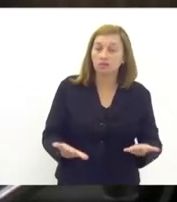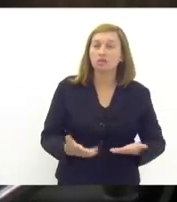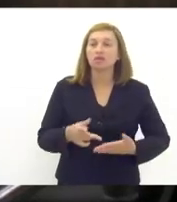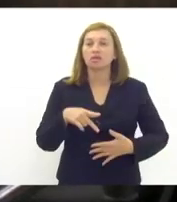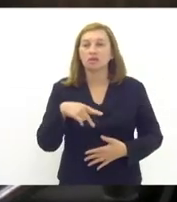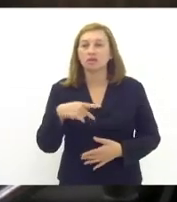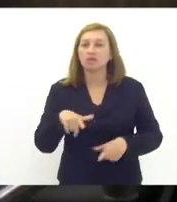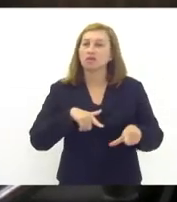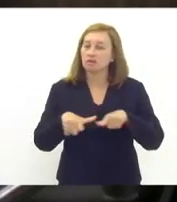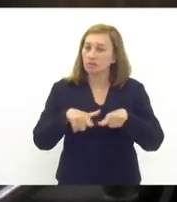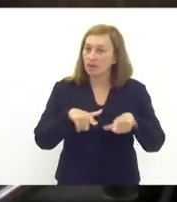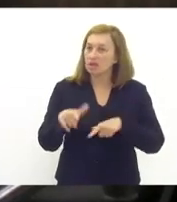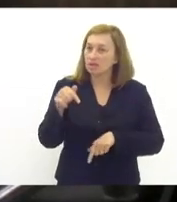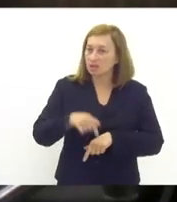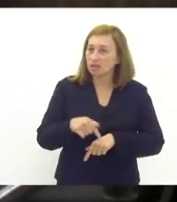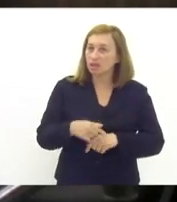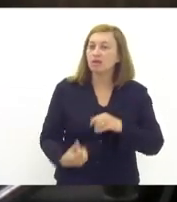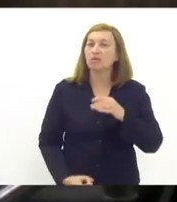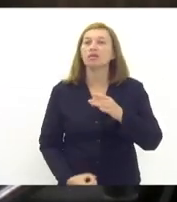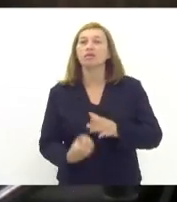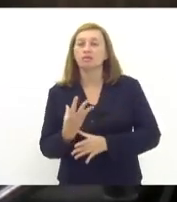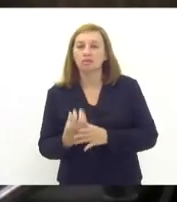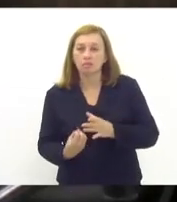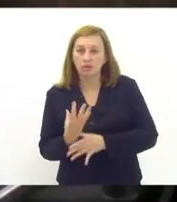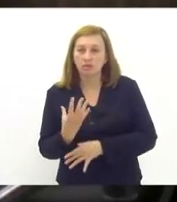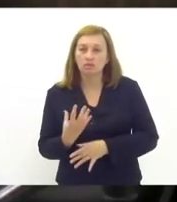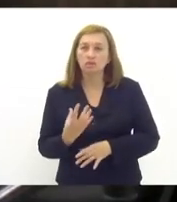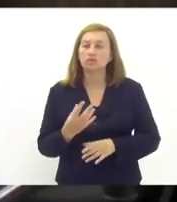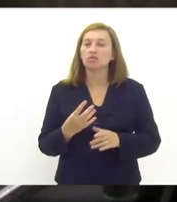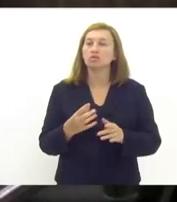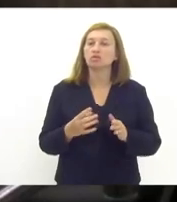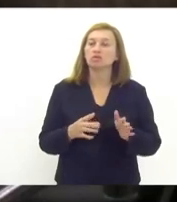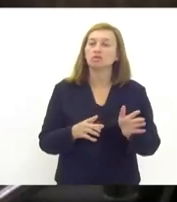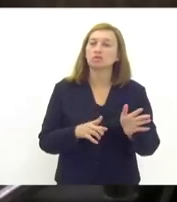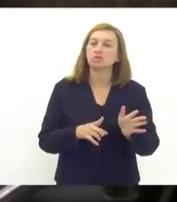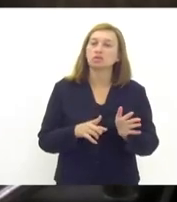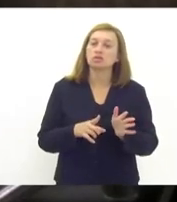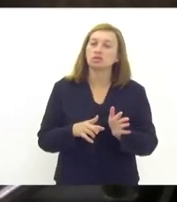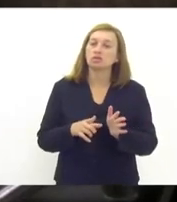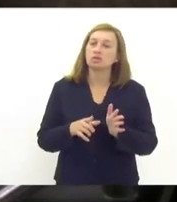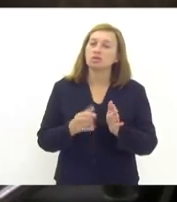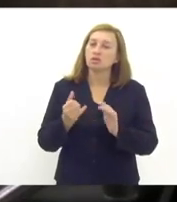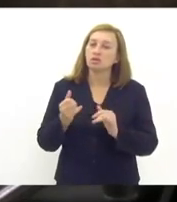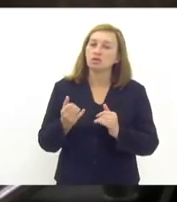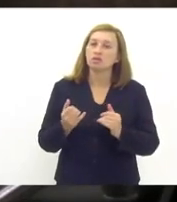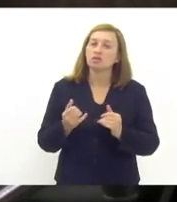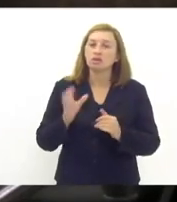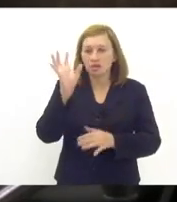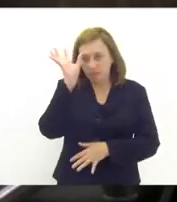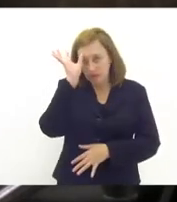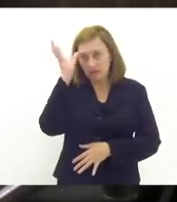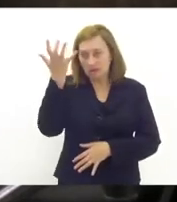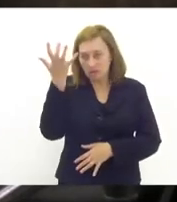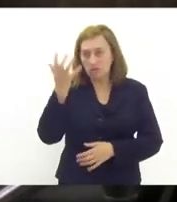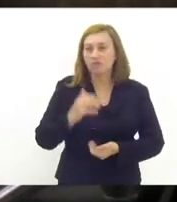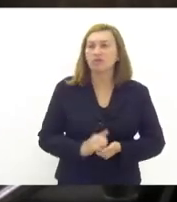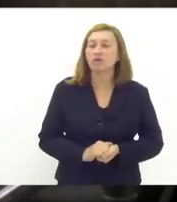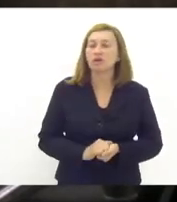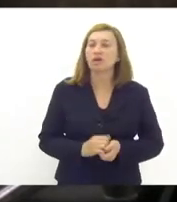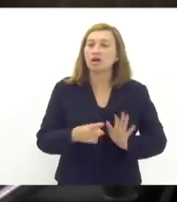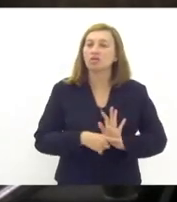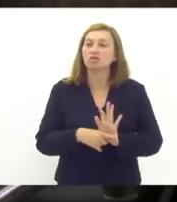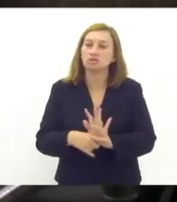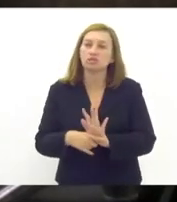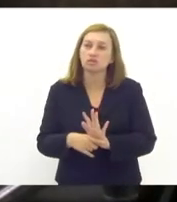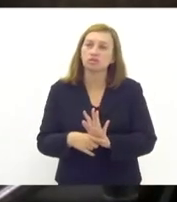aqui trabalhando para produzir diagnóstico e soluções legislativas que ajudem a fazer